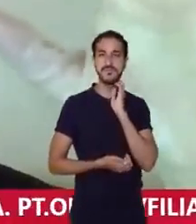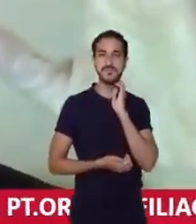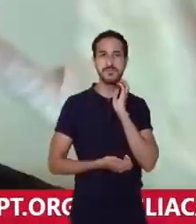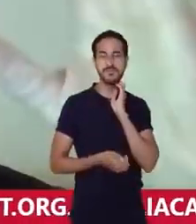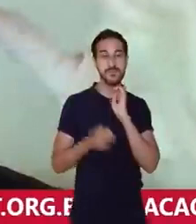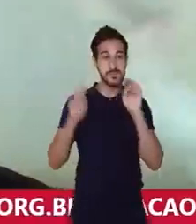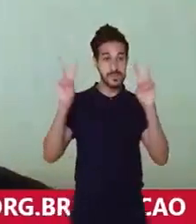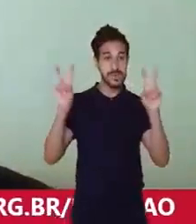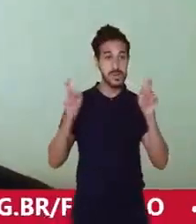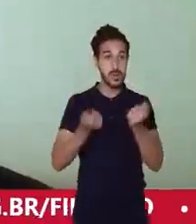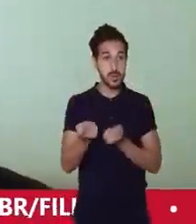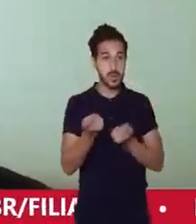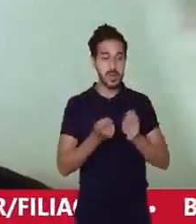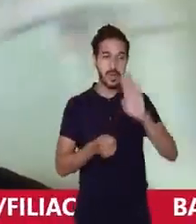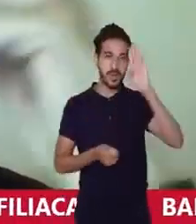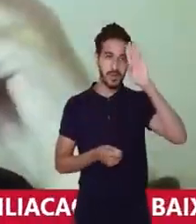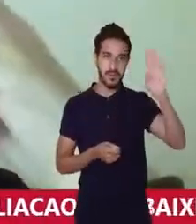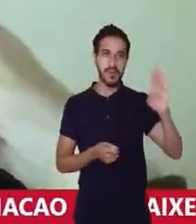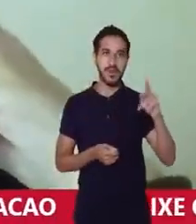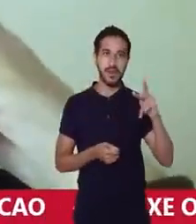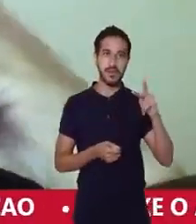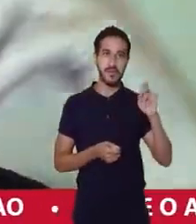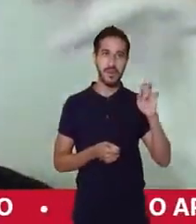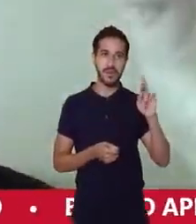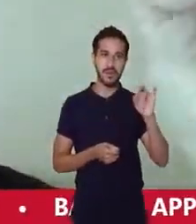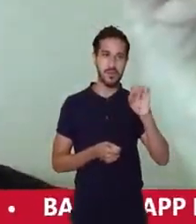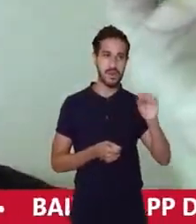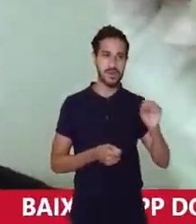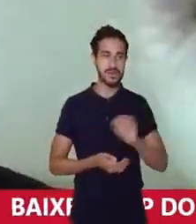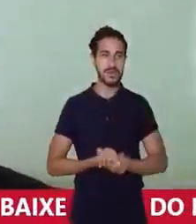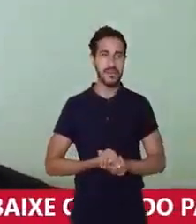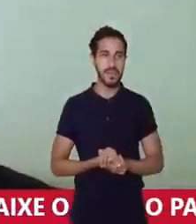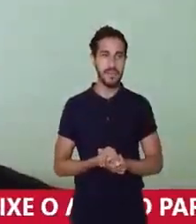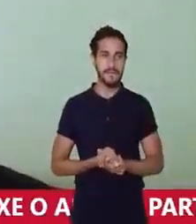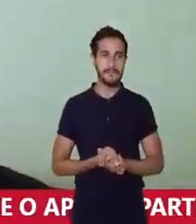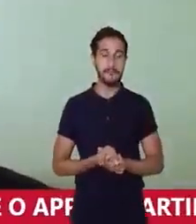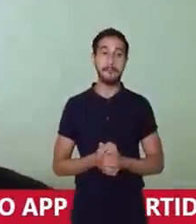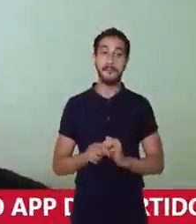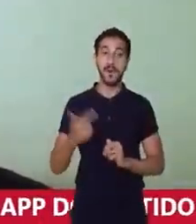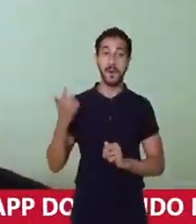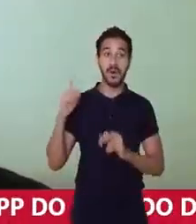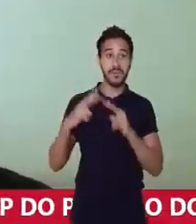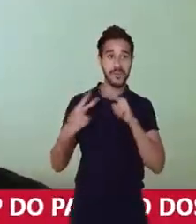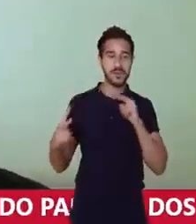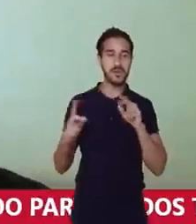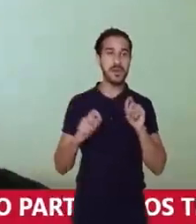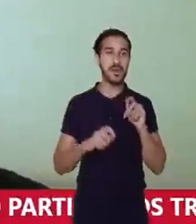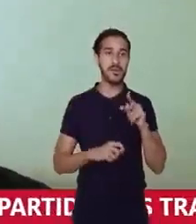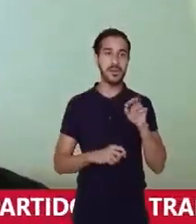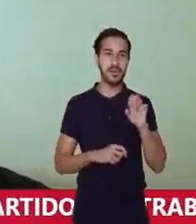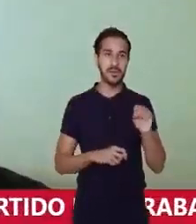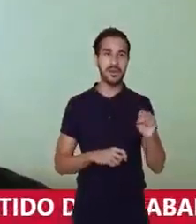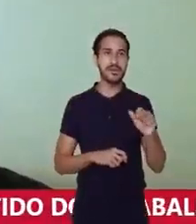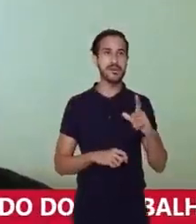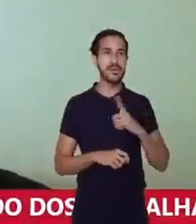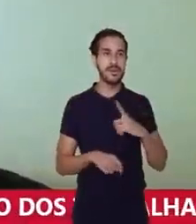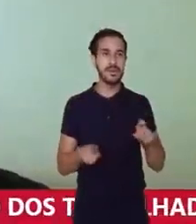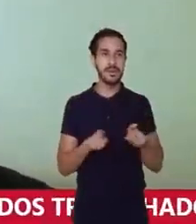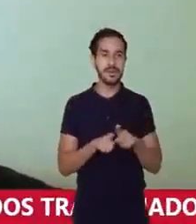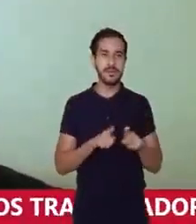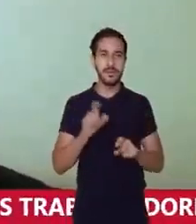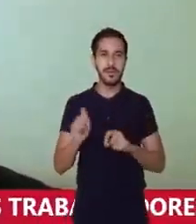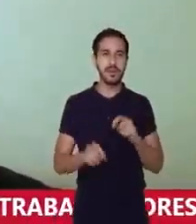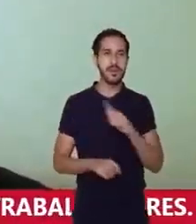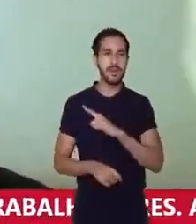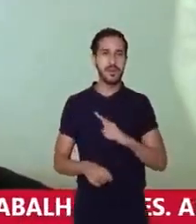é o controle majoritário da Petrobras. De outro lado, a Petrobras tem também,